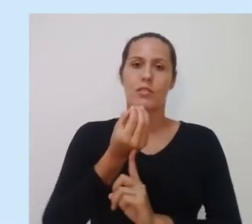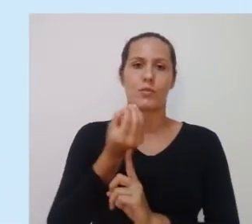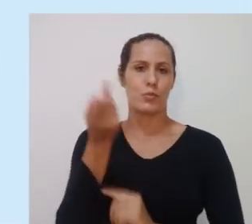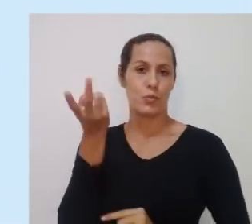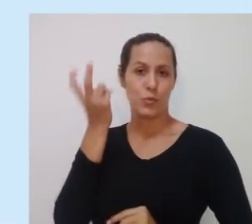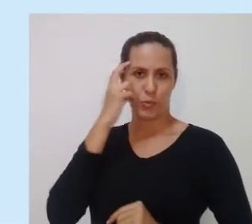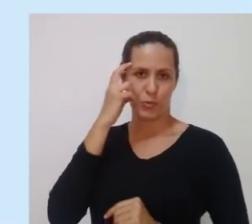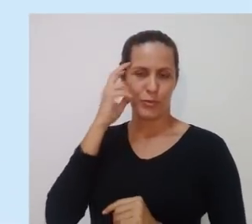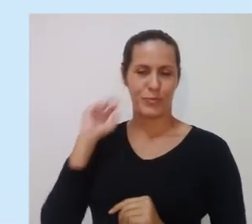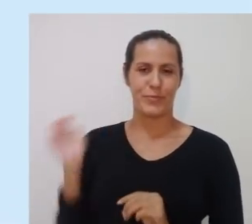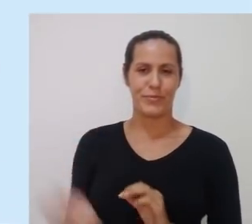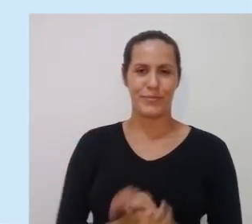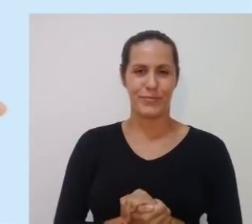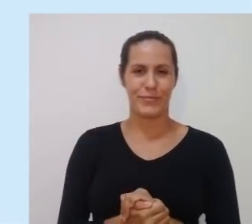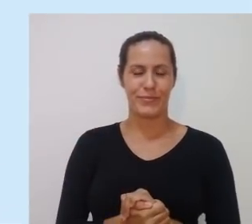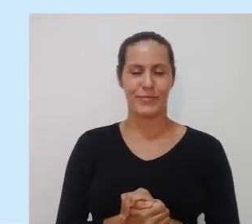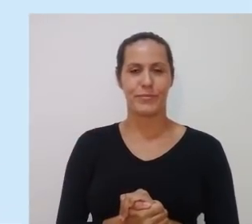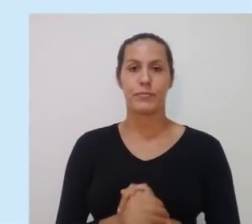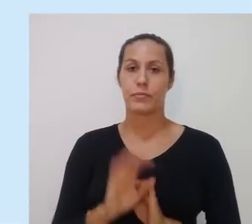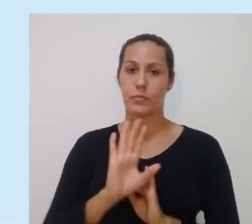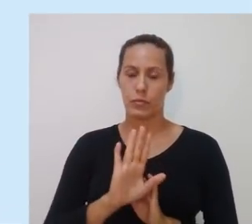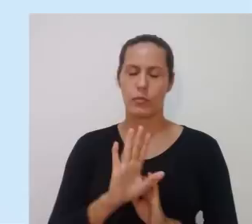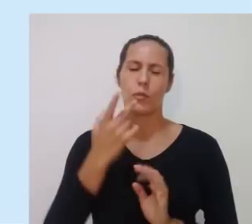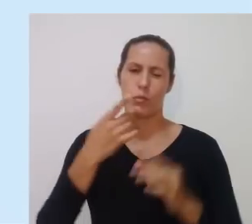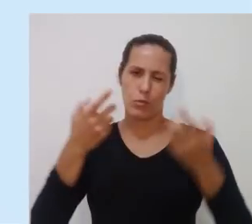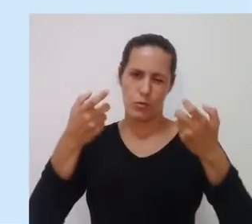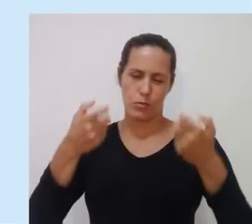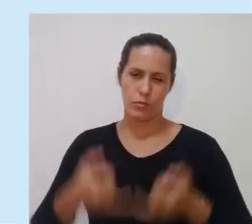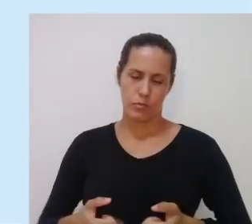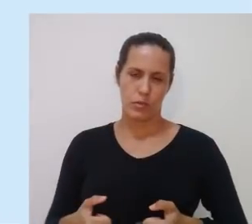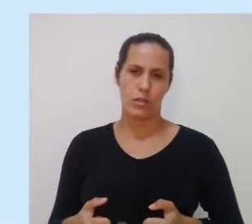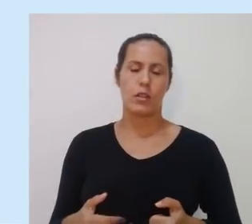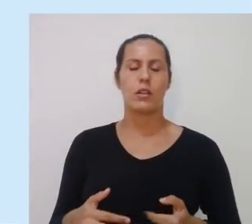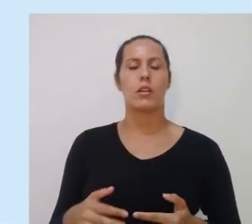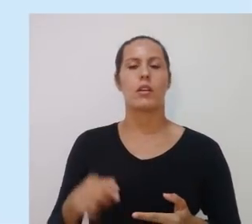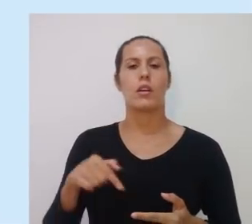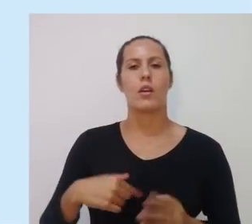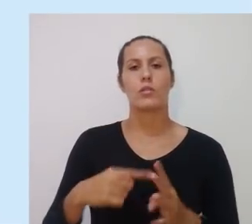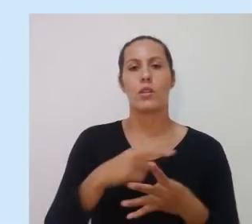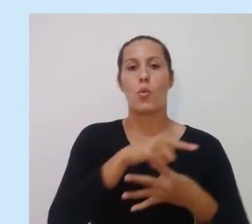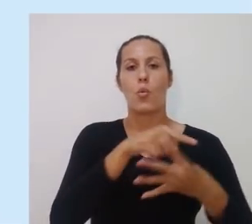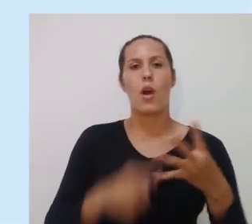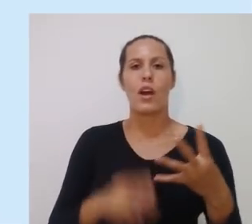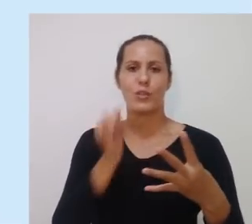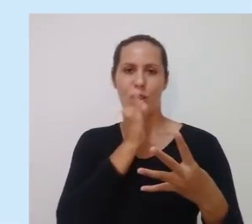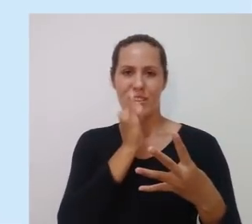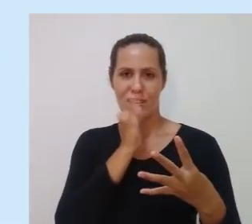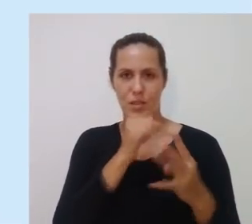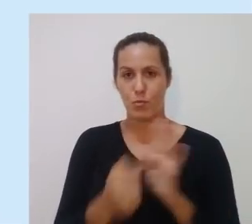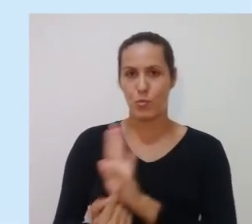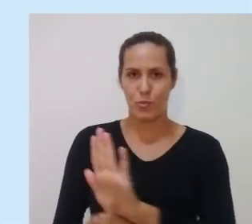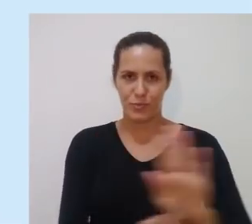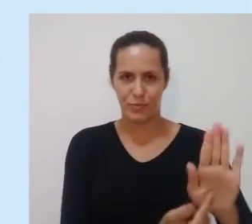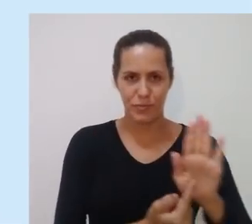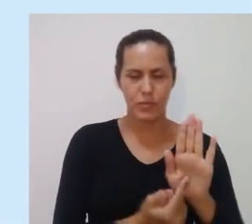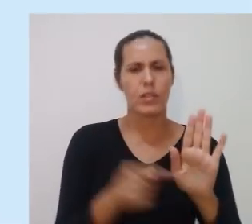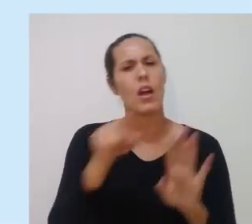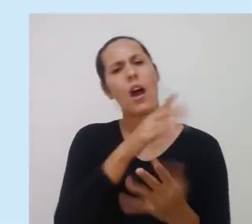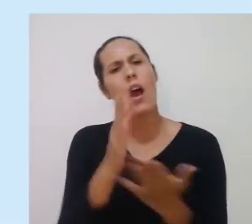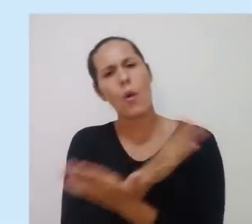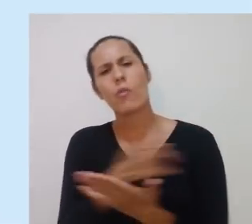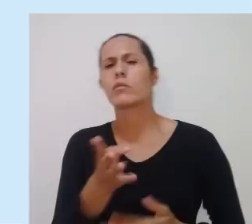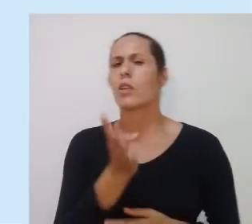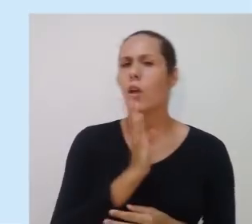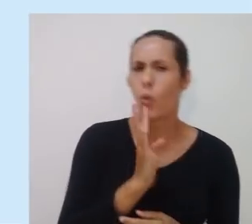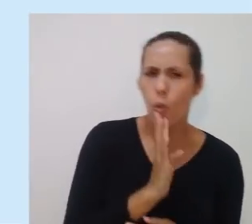da cena artístico-cultural. Bem, como eu disse, eu vou trazer 4 exemplos para vocês.